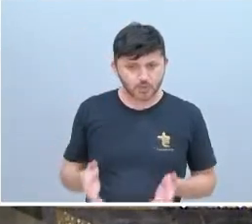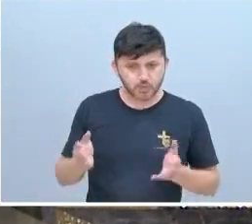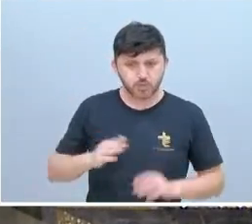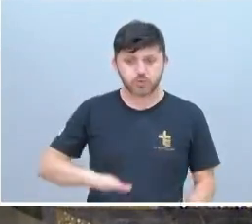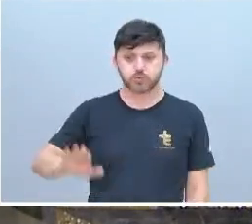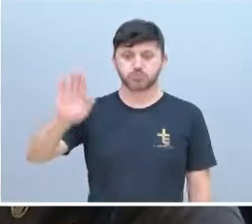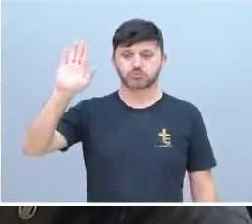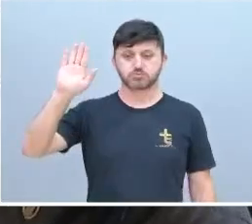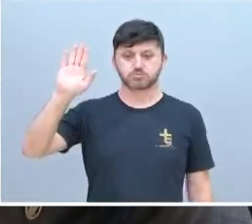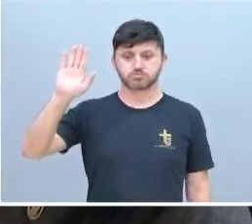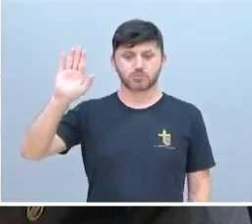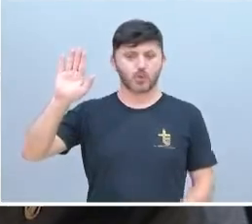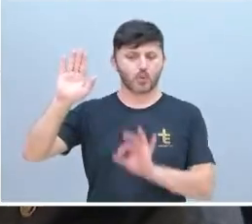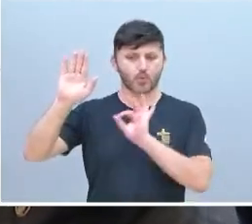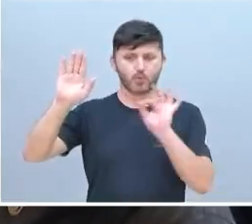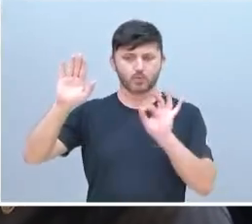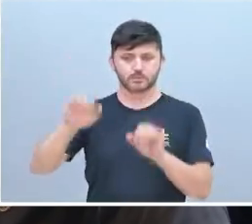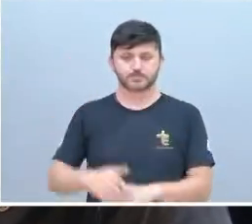mão. Ótimo.